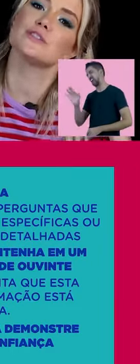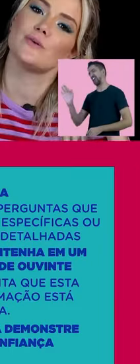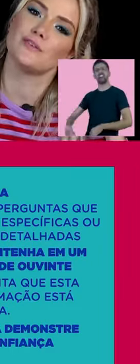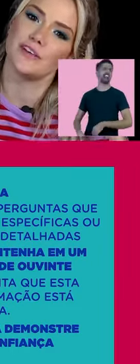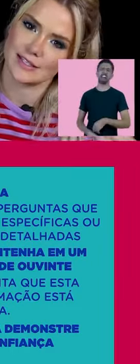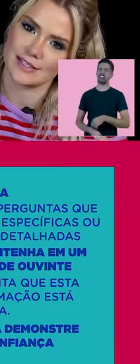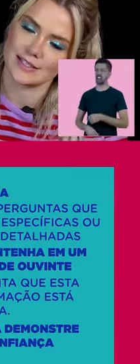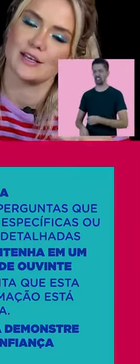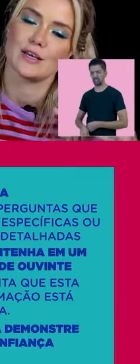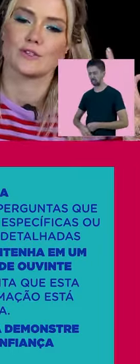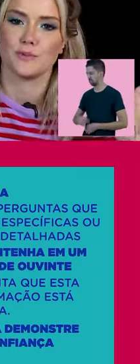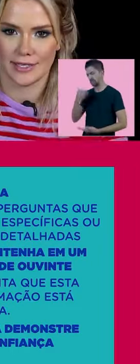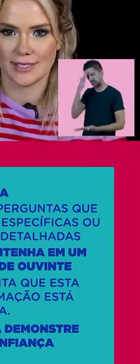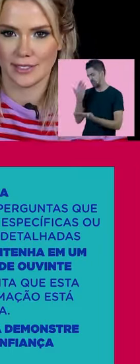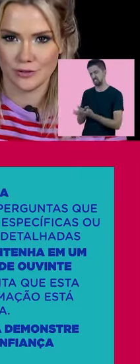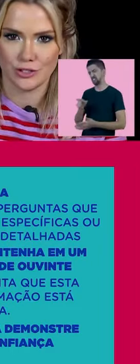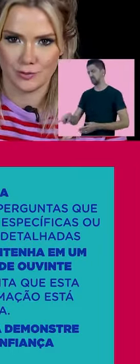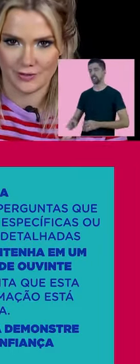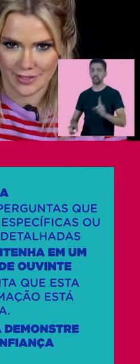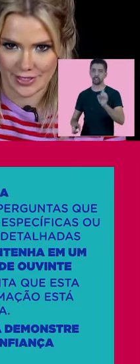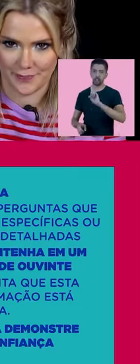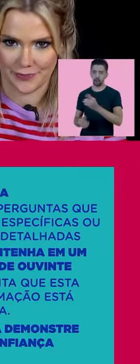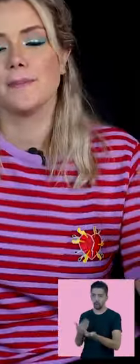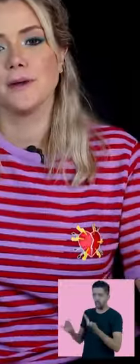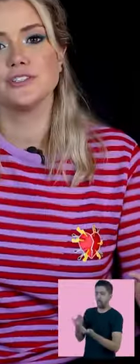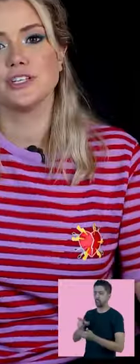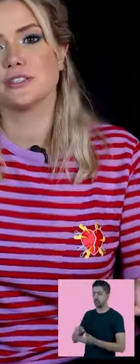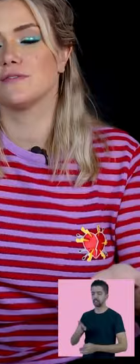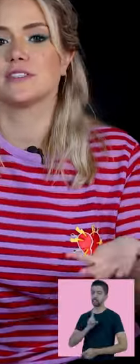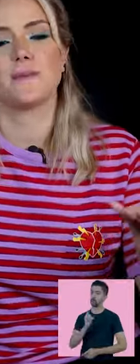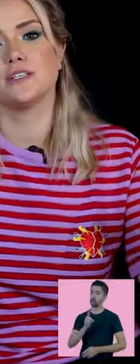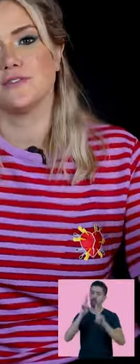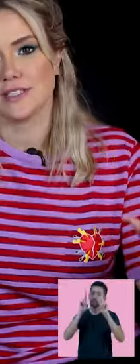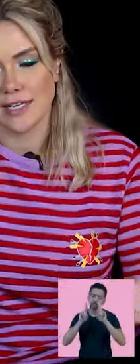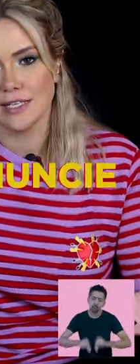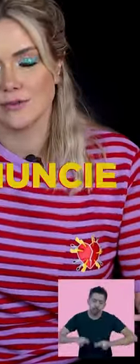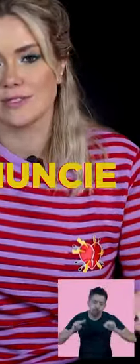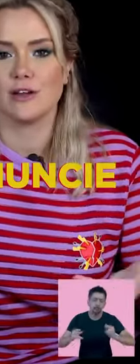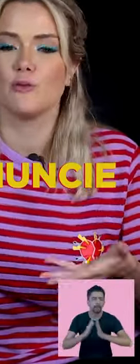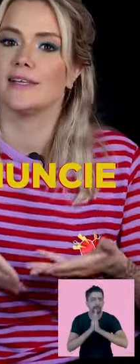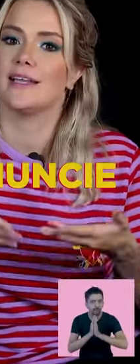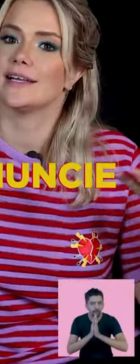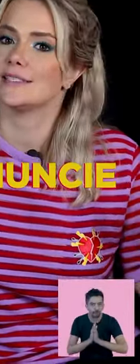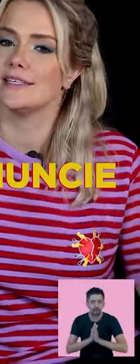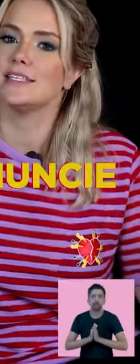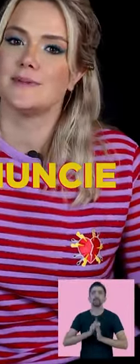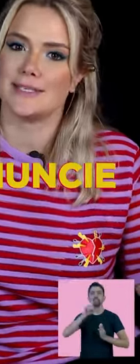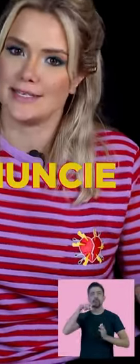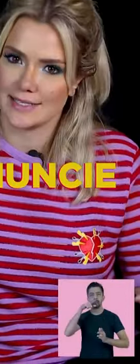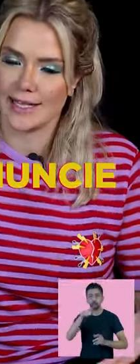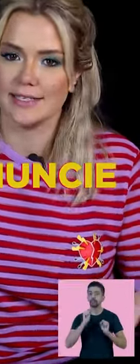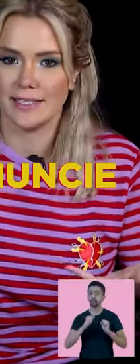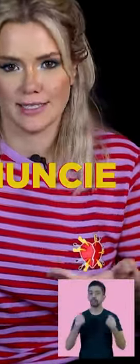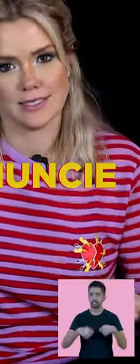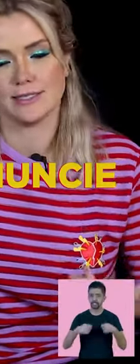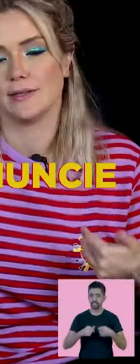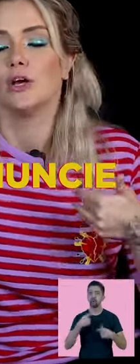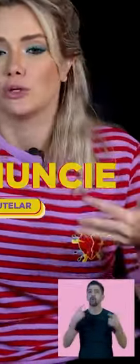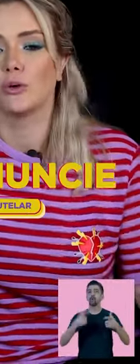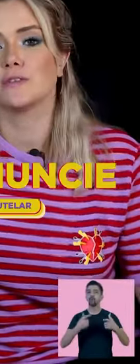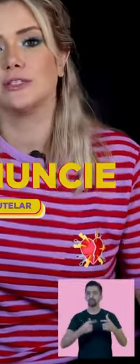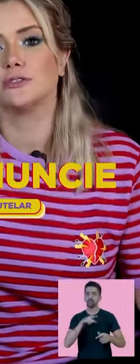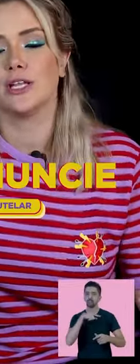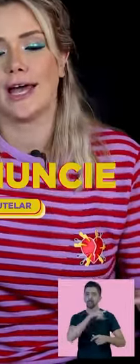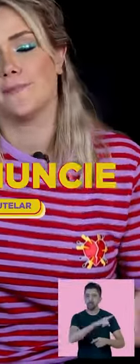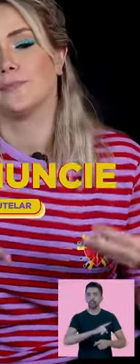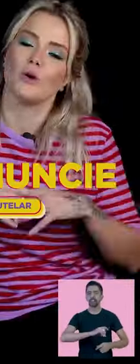de desconfiança sobre o que está sendo dito para você. Depois disso, você pode fazer a denúncia em alguma delegacia especializada em criança,